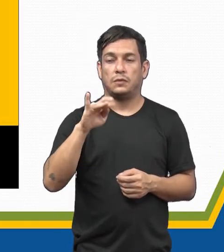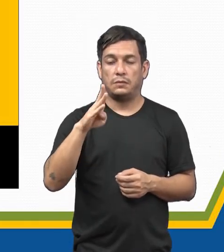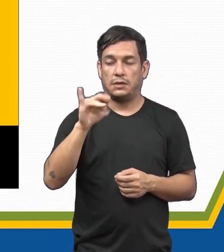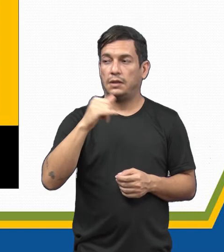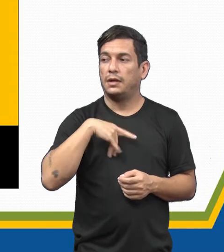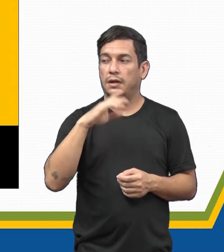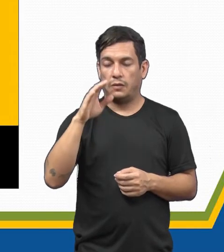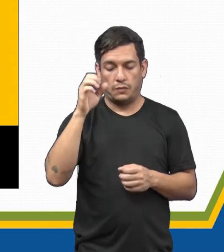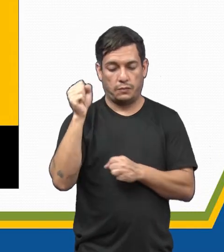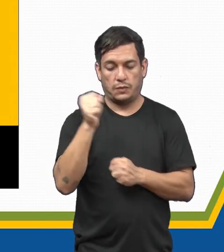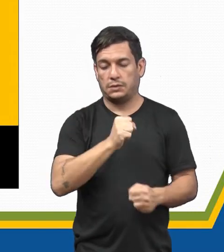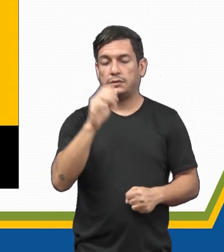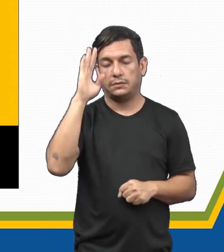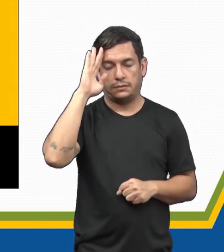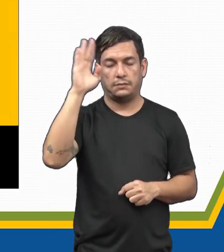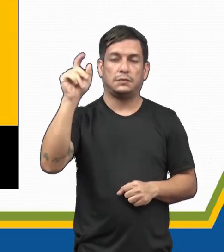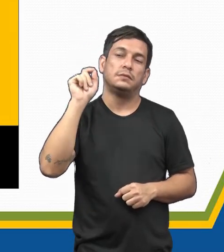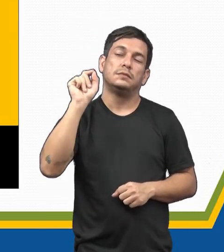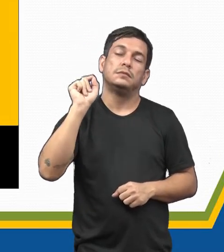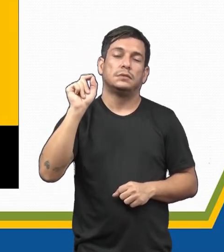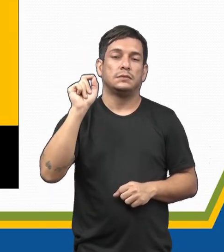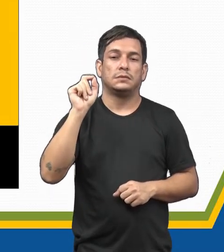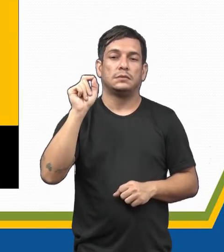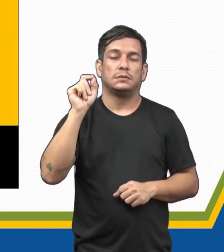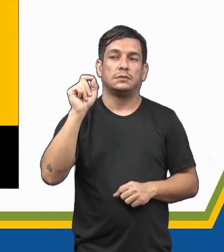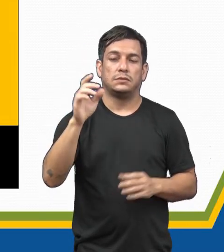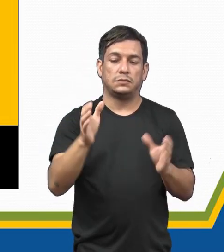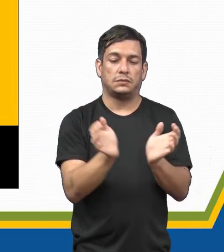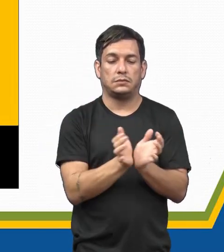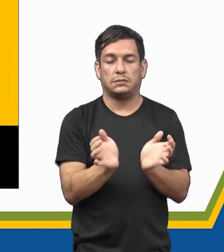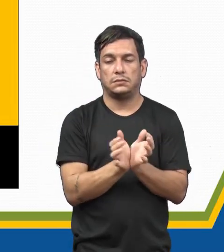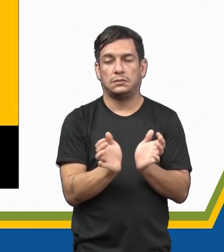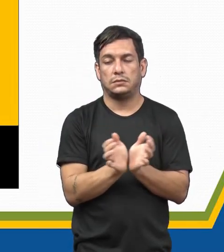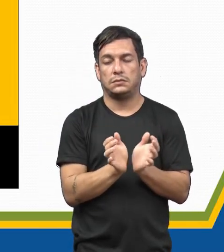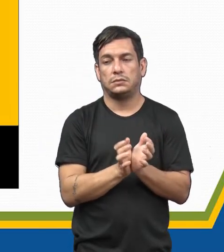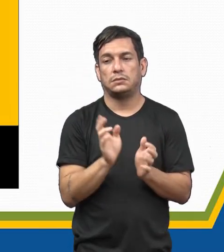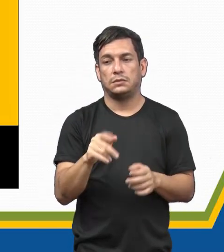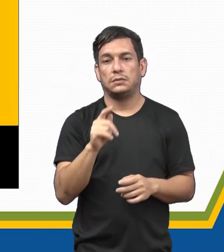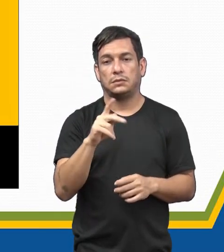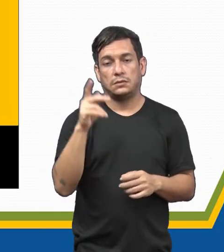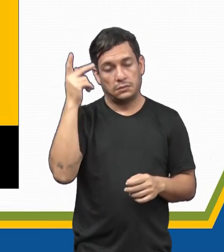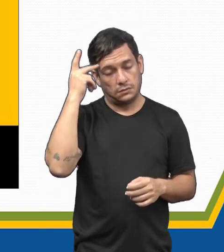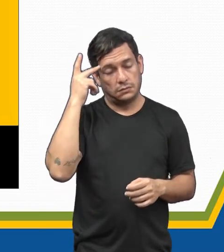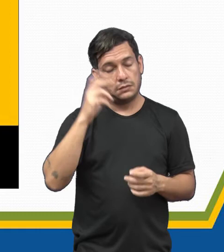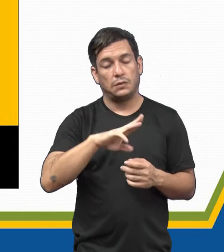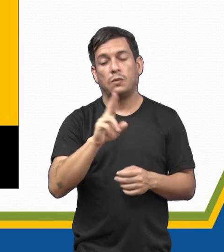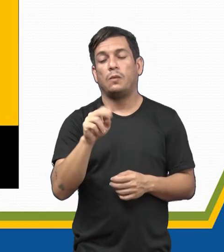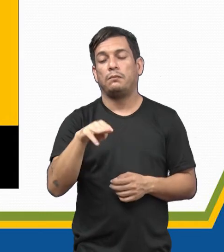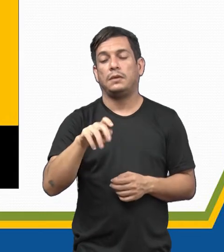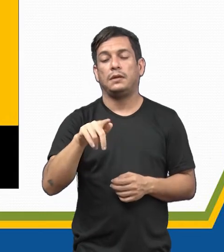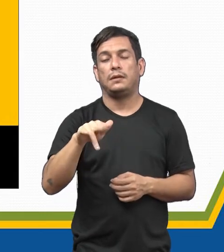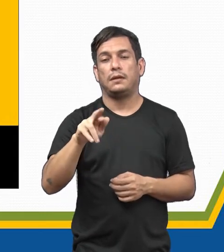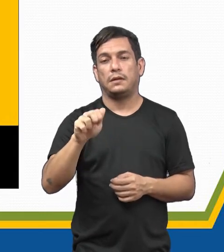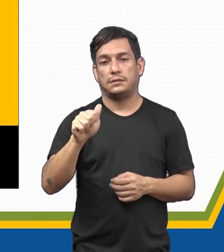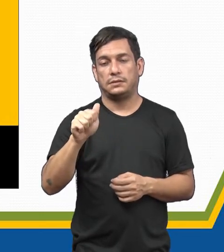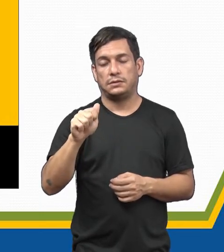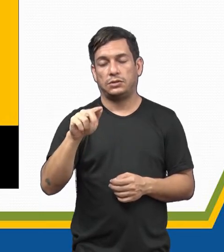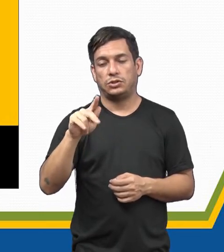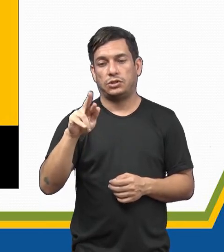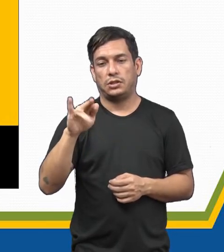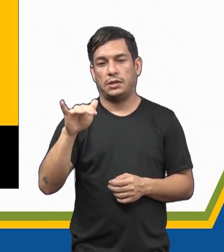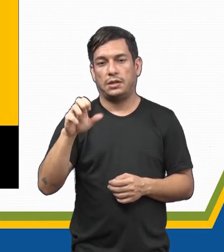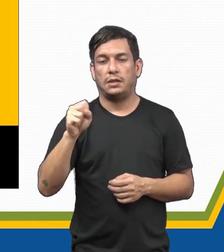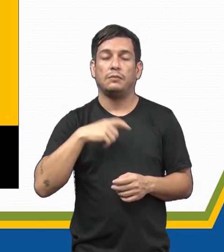mãos principalmente de grupos que pertenciam a São Paulo ou Minas, isso porque os dois maiores